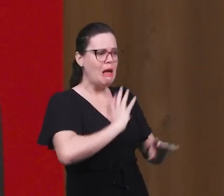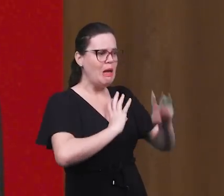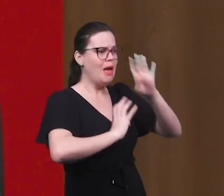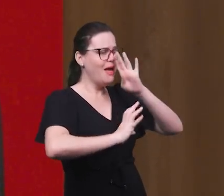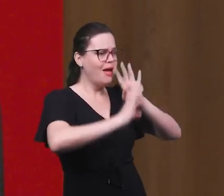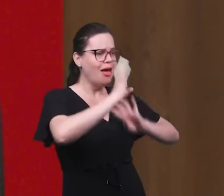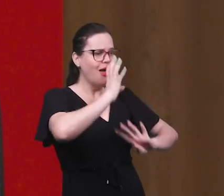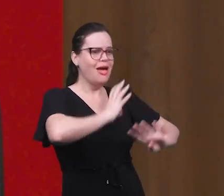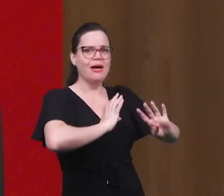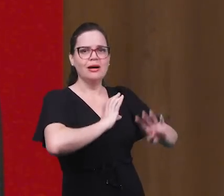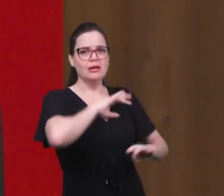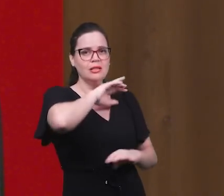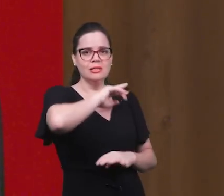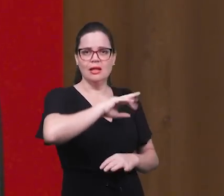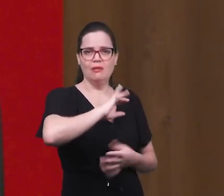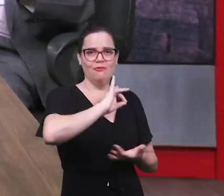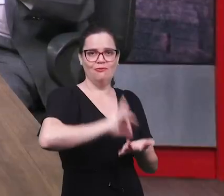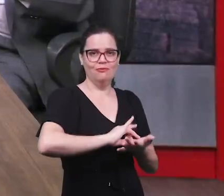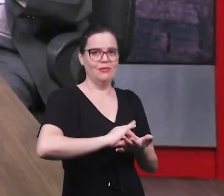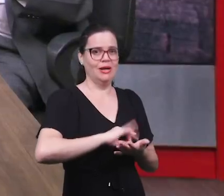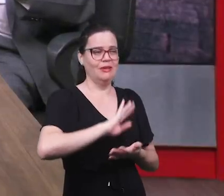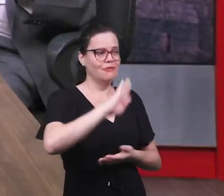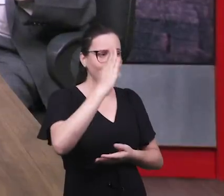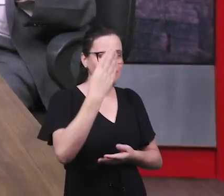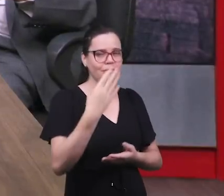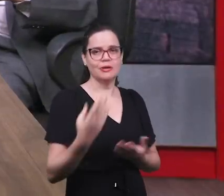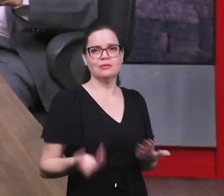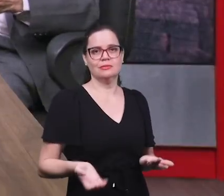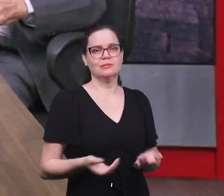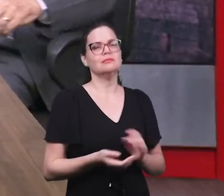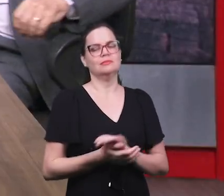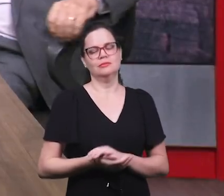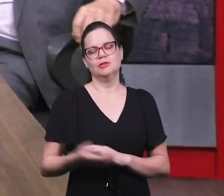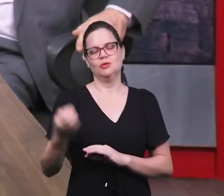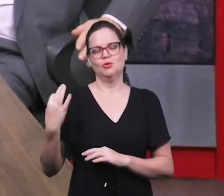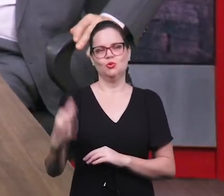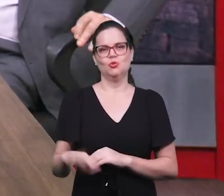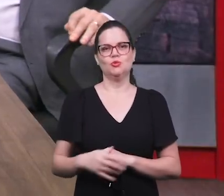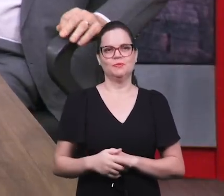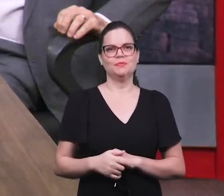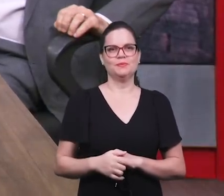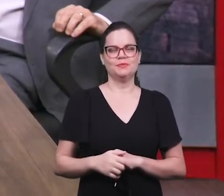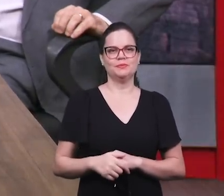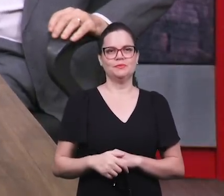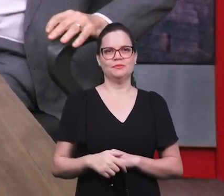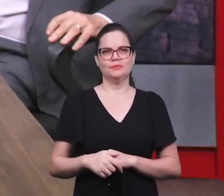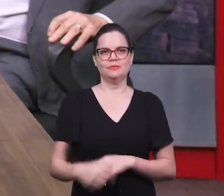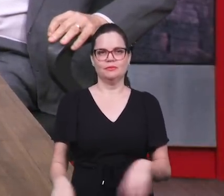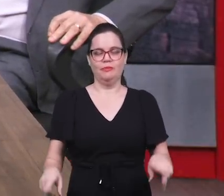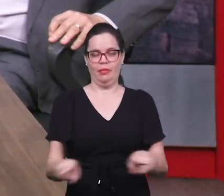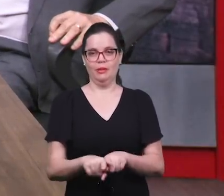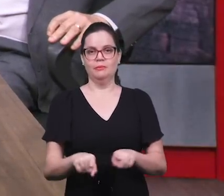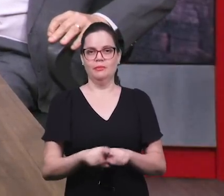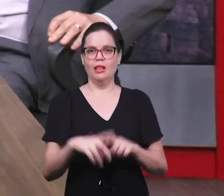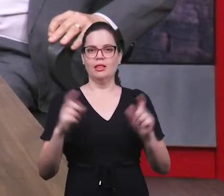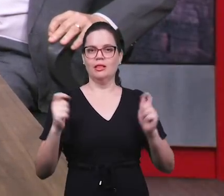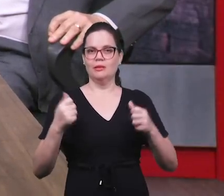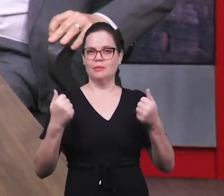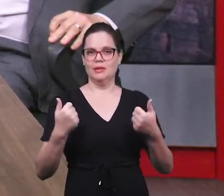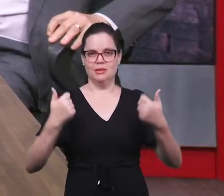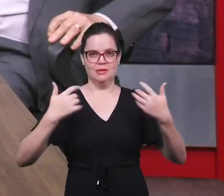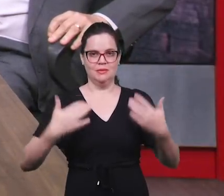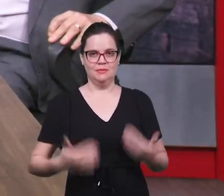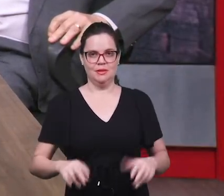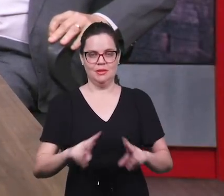procediam. Confere? Exatamente, isso mesmo. Muitas coisas exageram em muitos pontos. Né? Depois podemos falar sobre o caso deles aí,